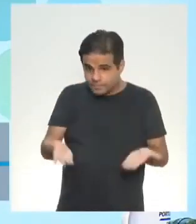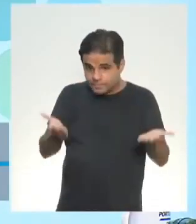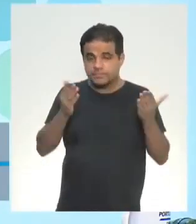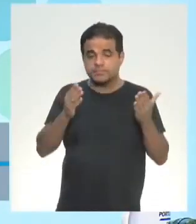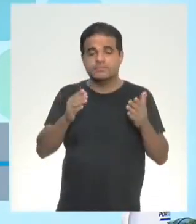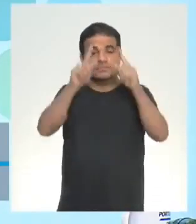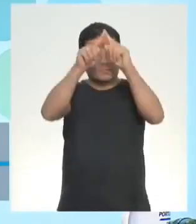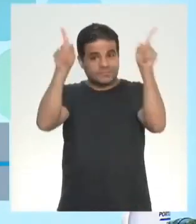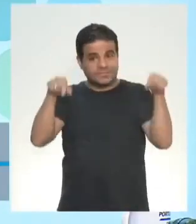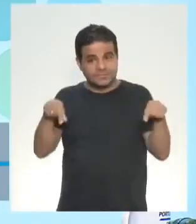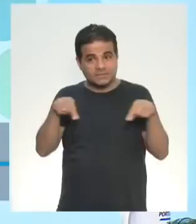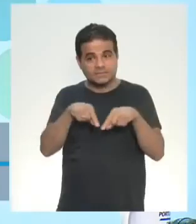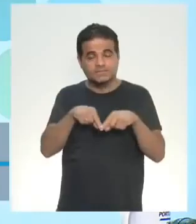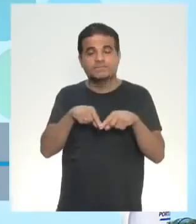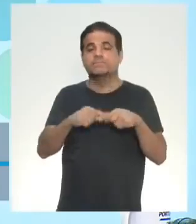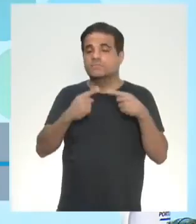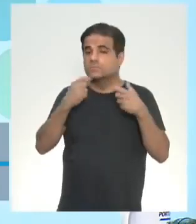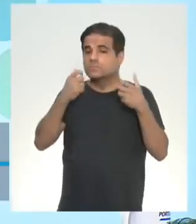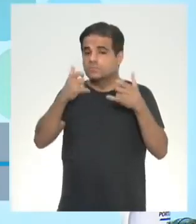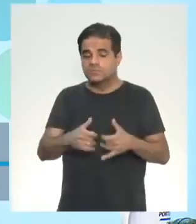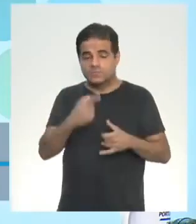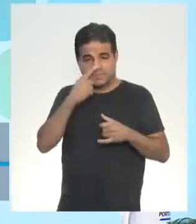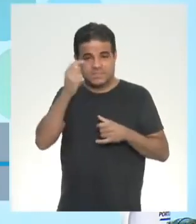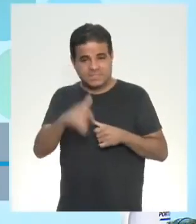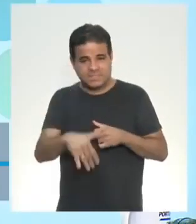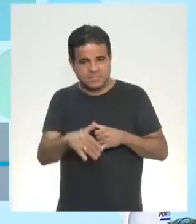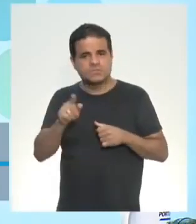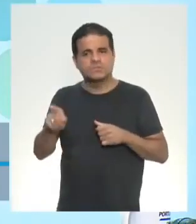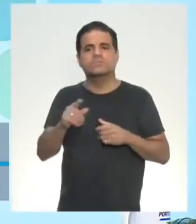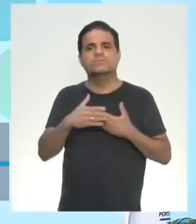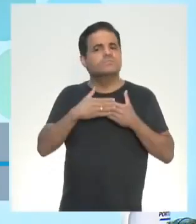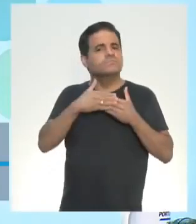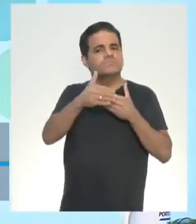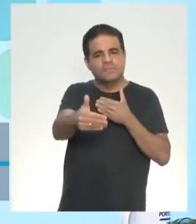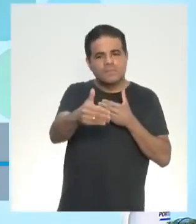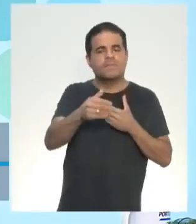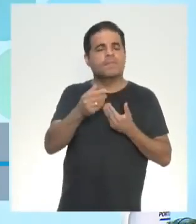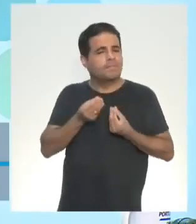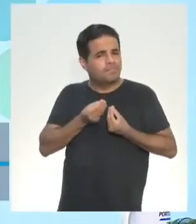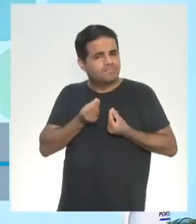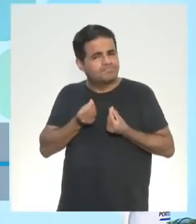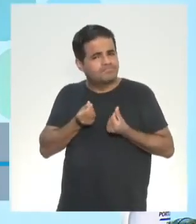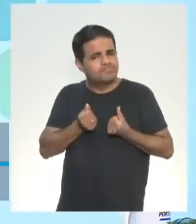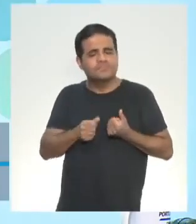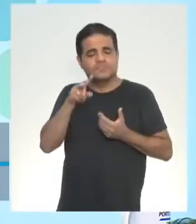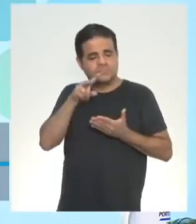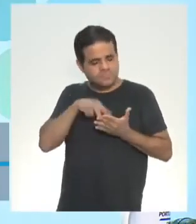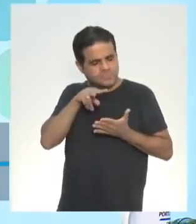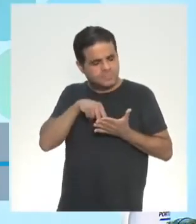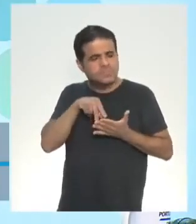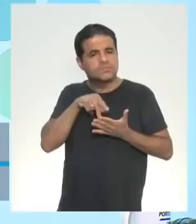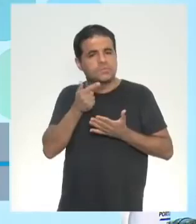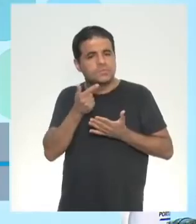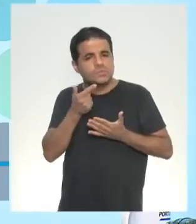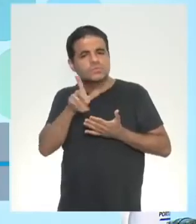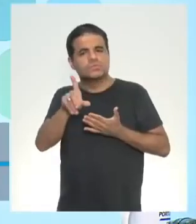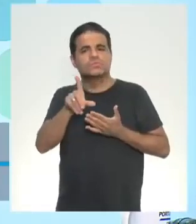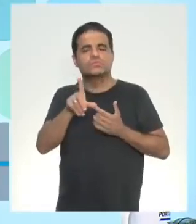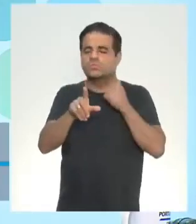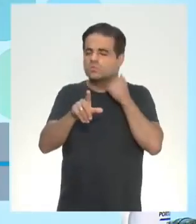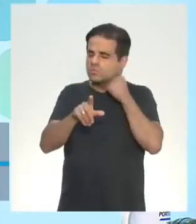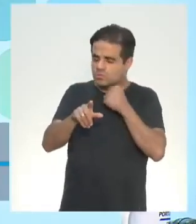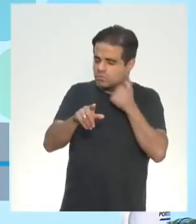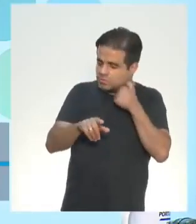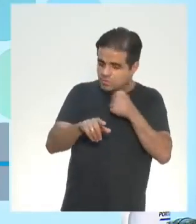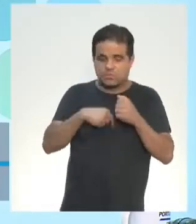Esse quadro, que eu falei, do lixo extraordinário, ele foi assim, uma releitura de um outro quadro, A Morte de